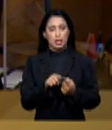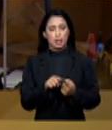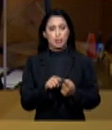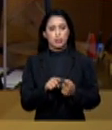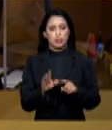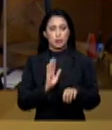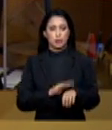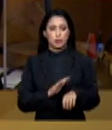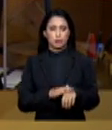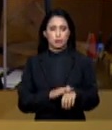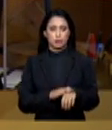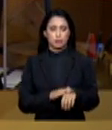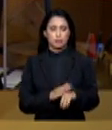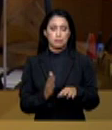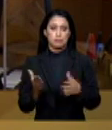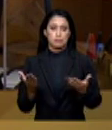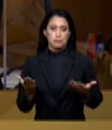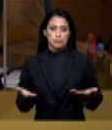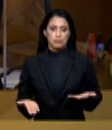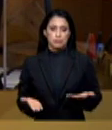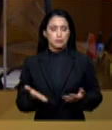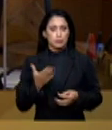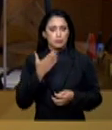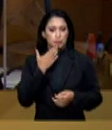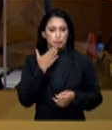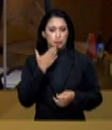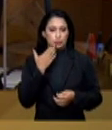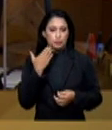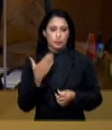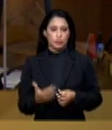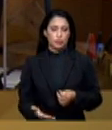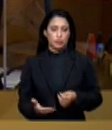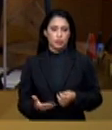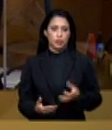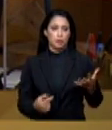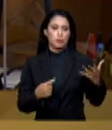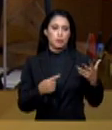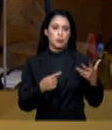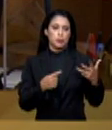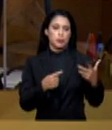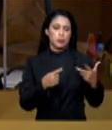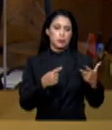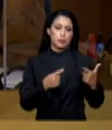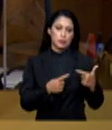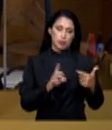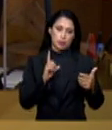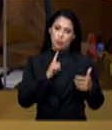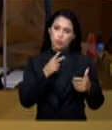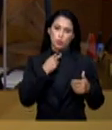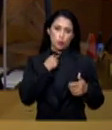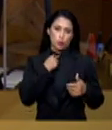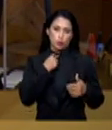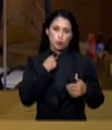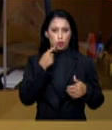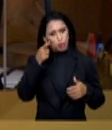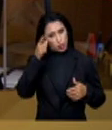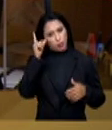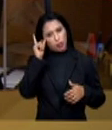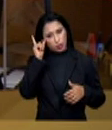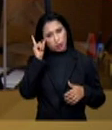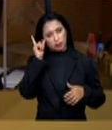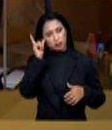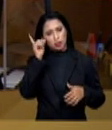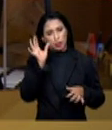razoável eu vou pedir então se você permitir algumas considerações Porque infelizmente não pude estar na sessão